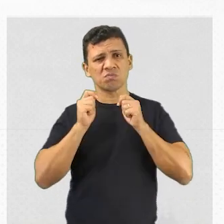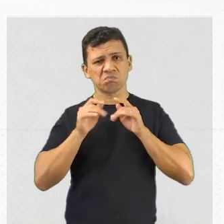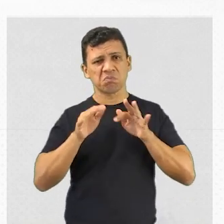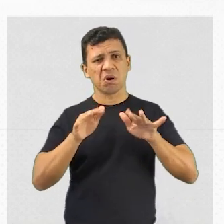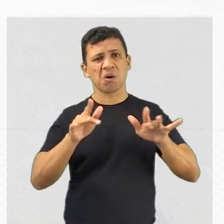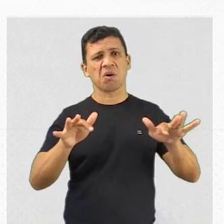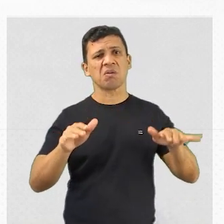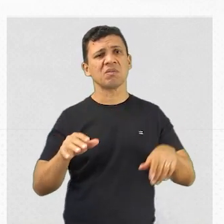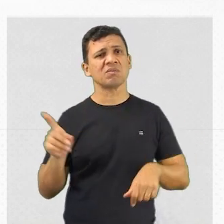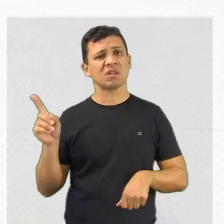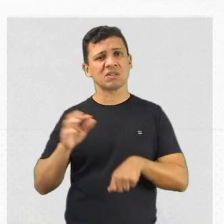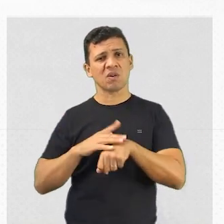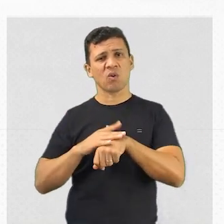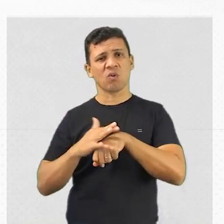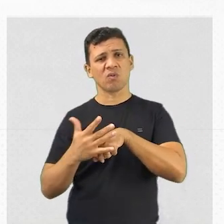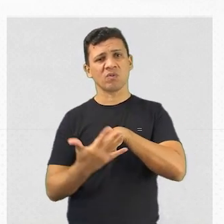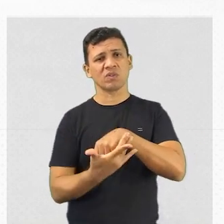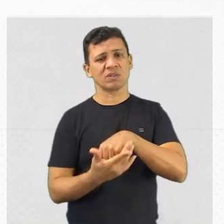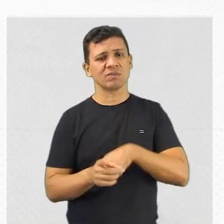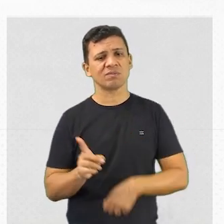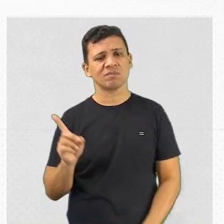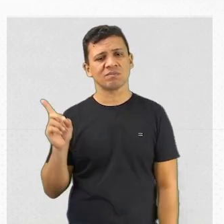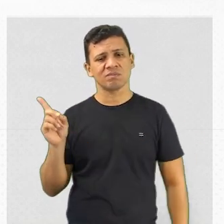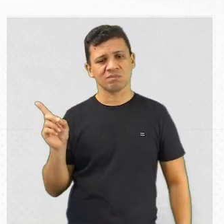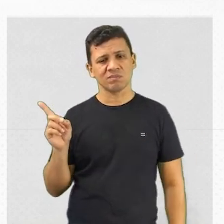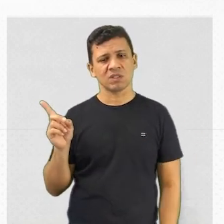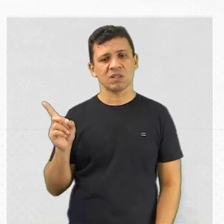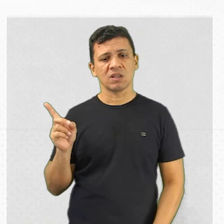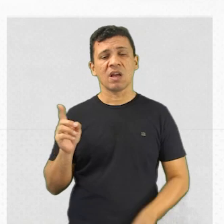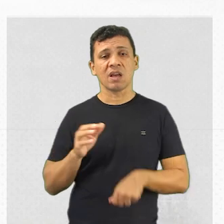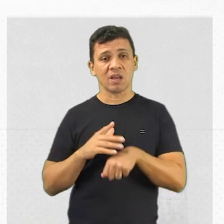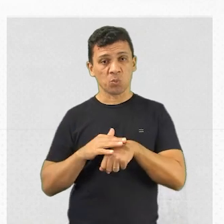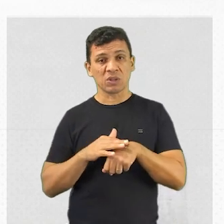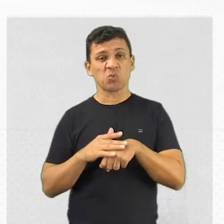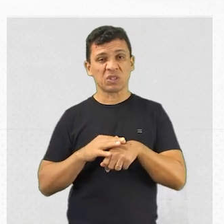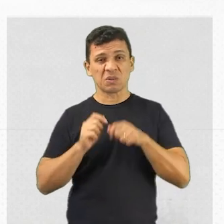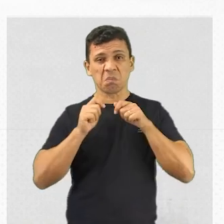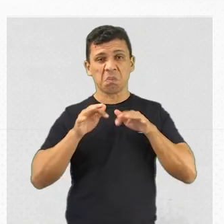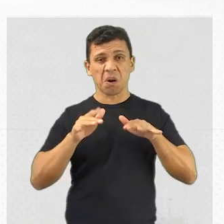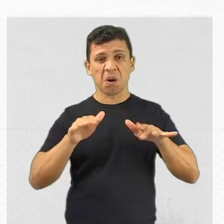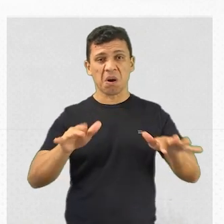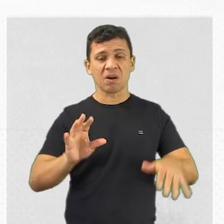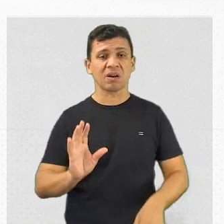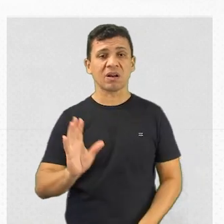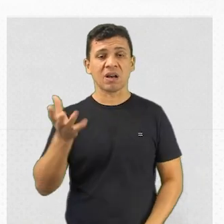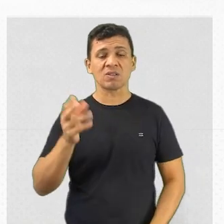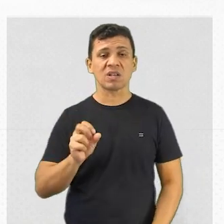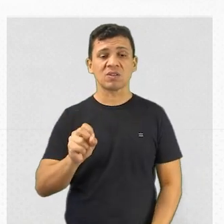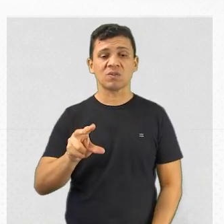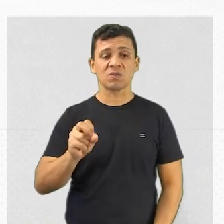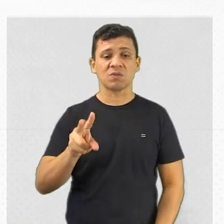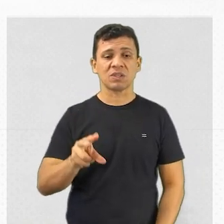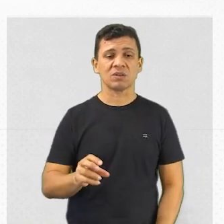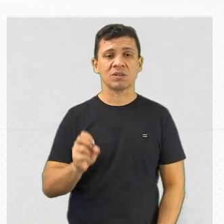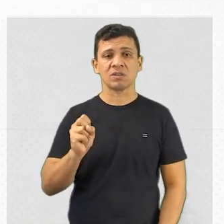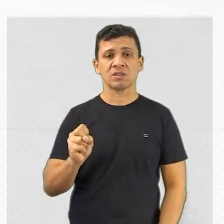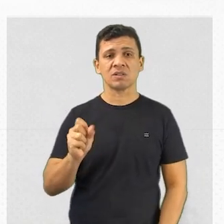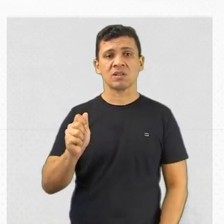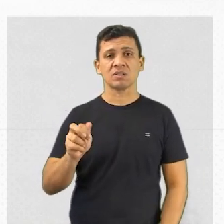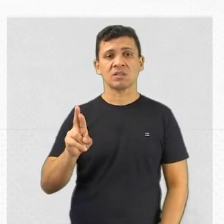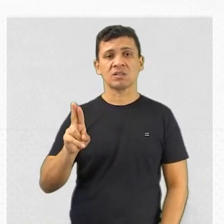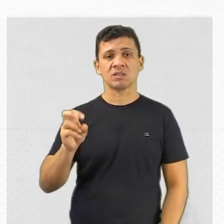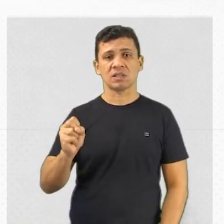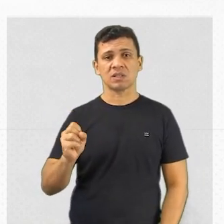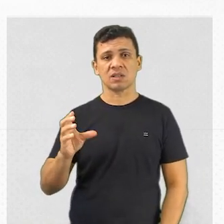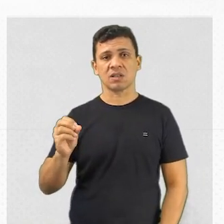transmissão desses vírus, né? Então, ali, ó, Covid-19 é uma doença infecciosa causada pelo vírus SARS-CoV-2. Os sintomas